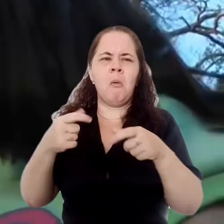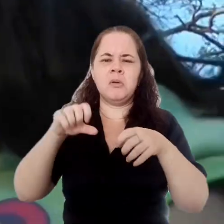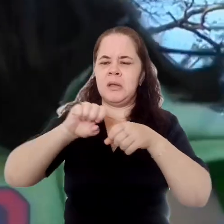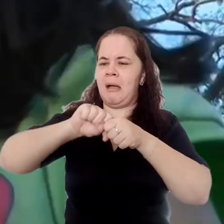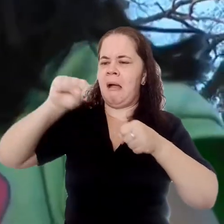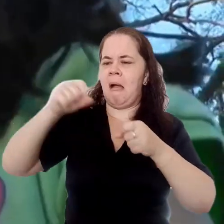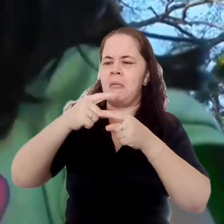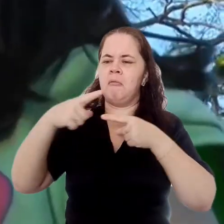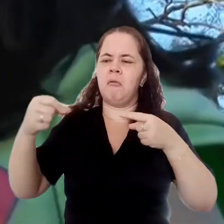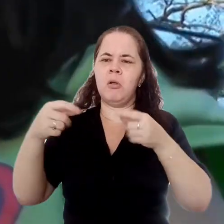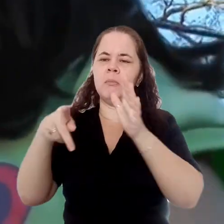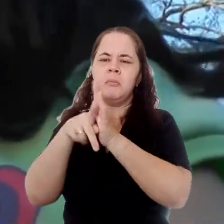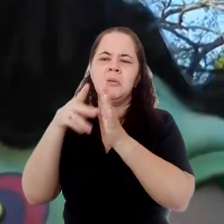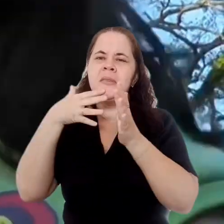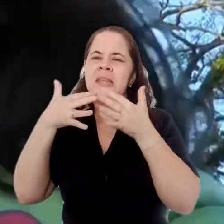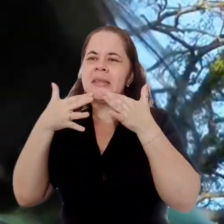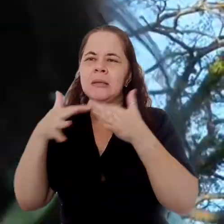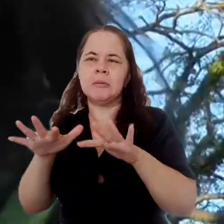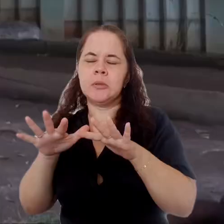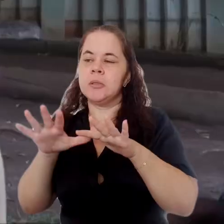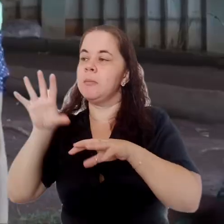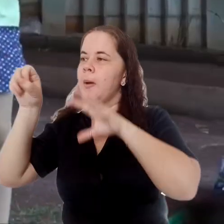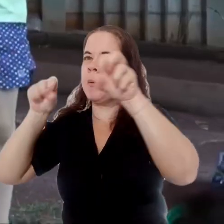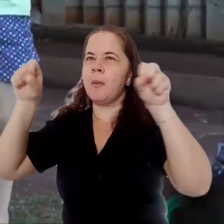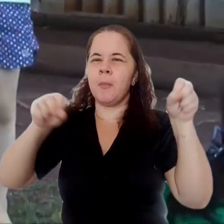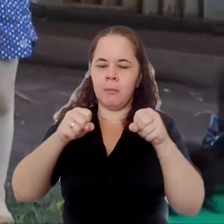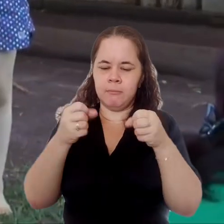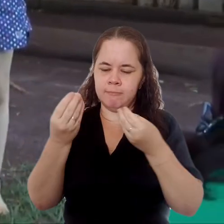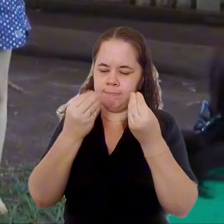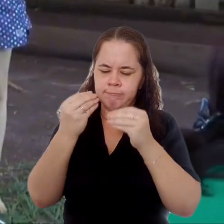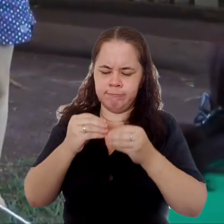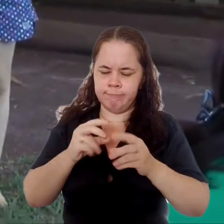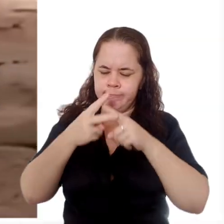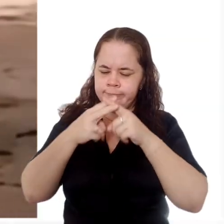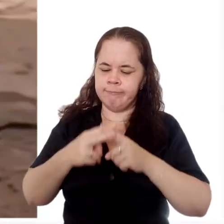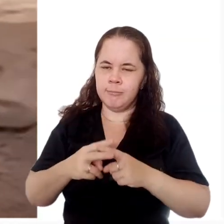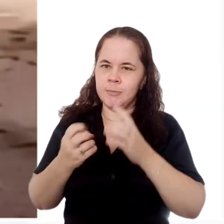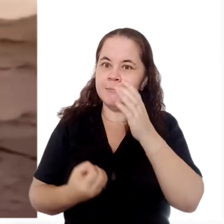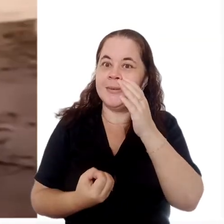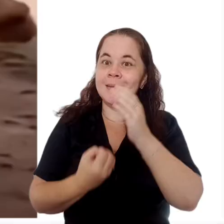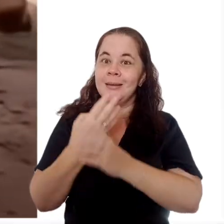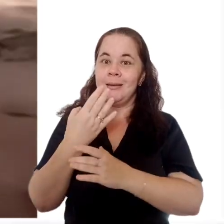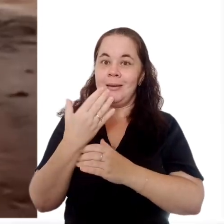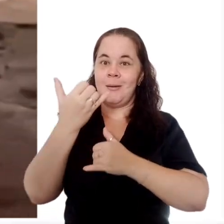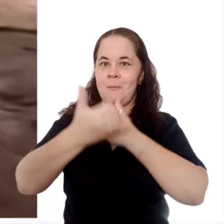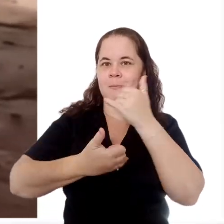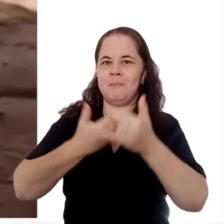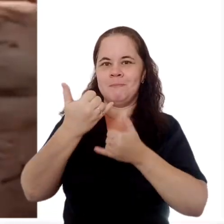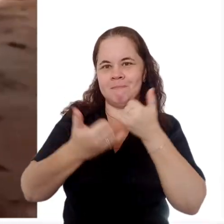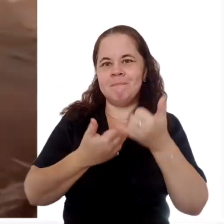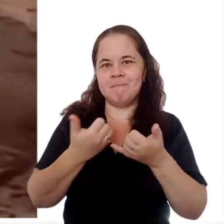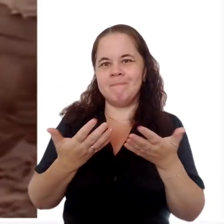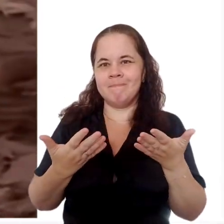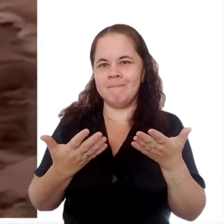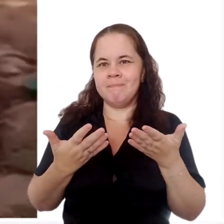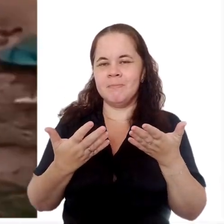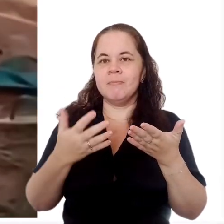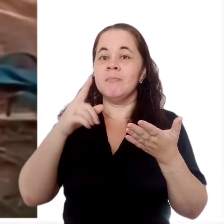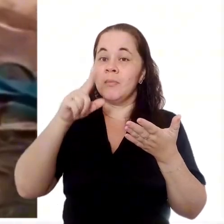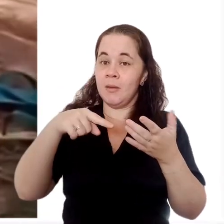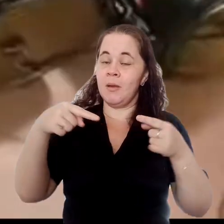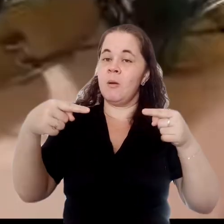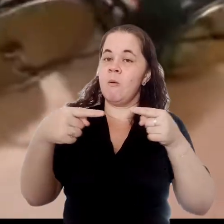eram instrumentos pensados só para aquela atividade. E aí esse conceito de brinquedos autoctones ou brincadeiras